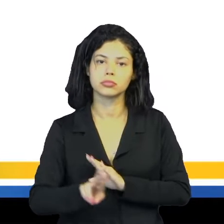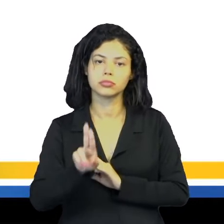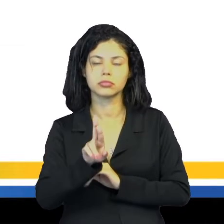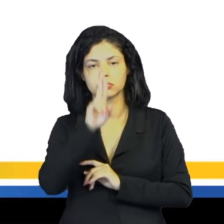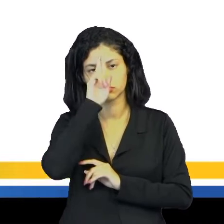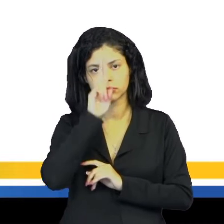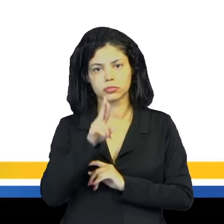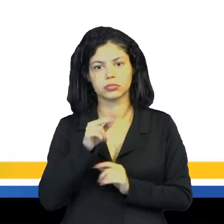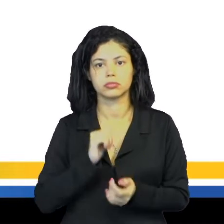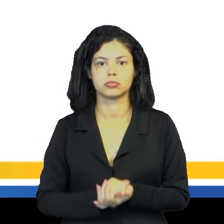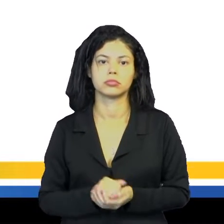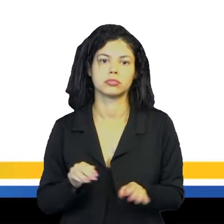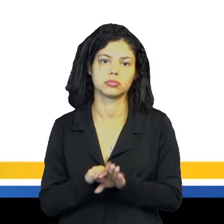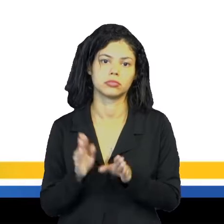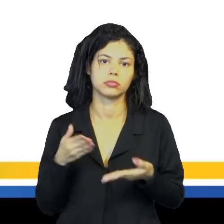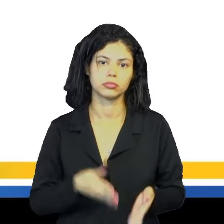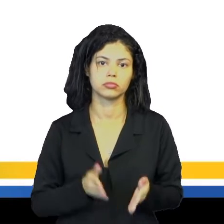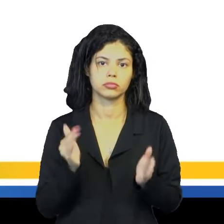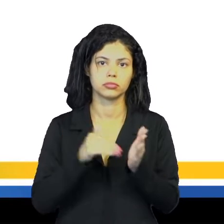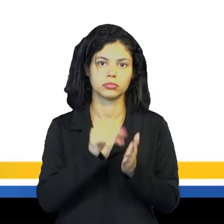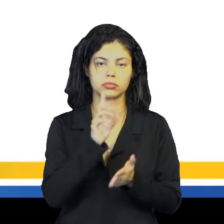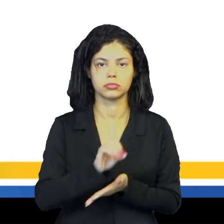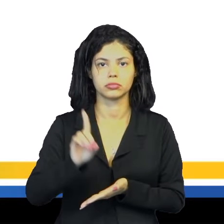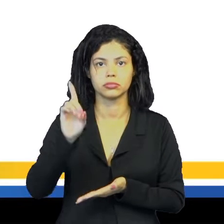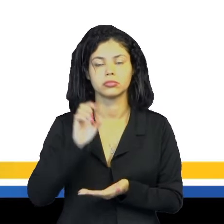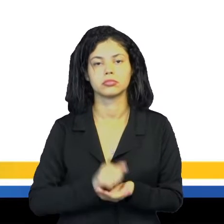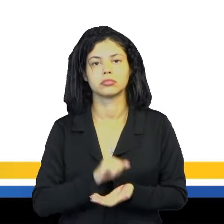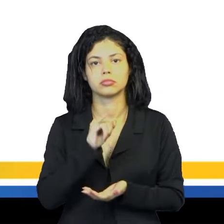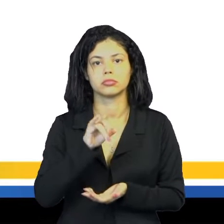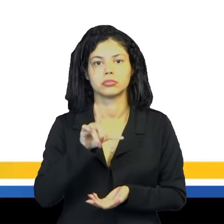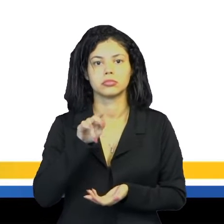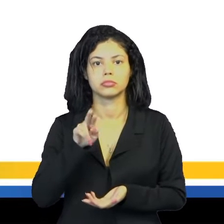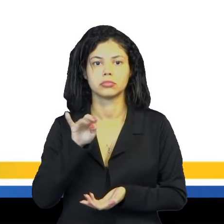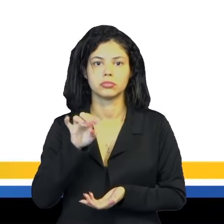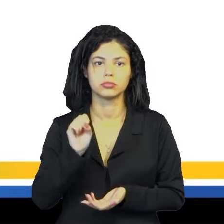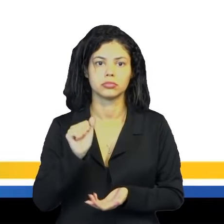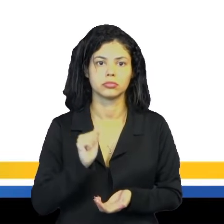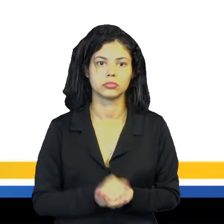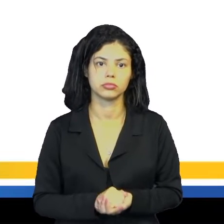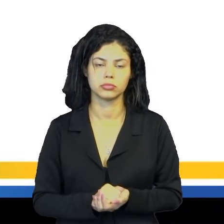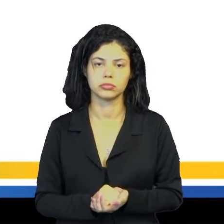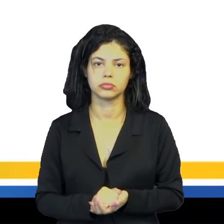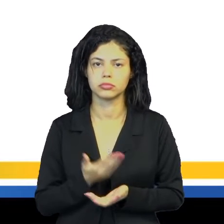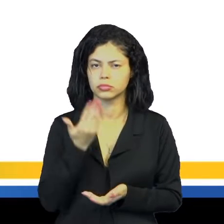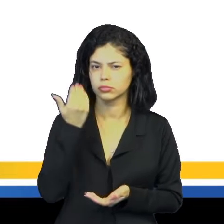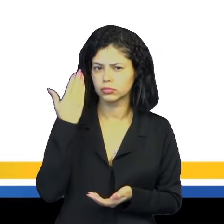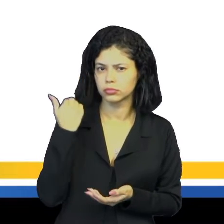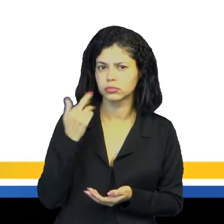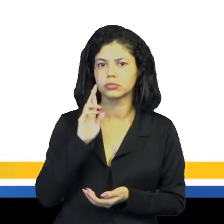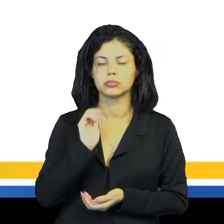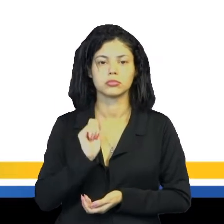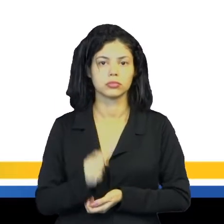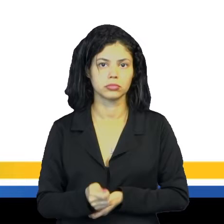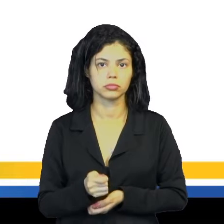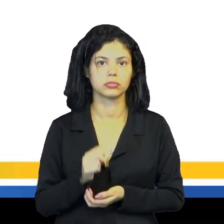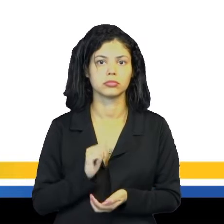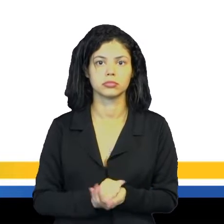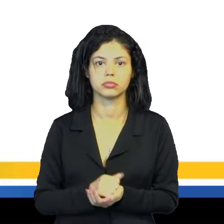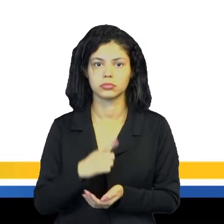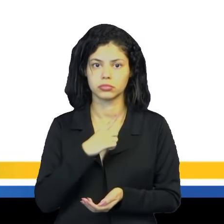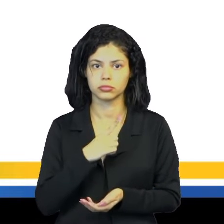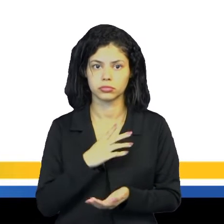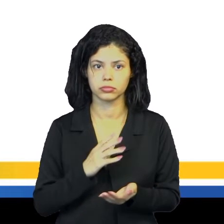para se chegar até Deus. Os iluministas também reagiram ao antigo regime. Eles se opunham